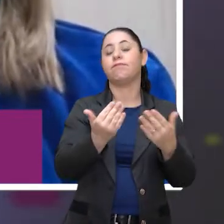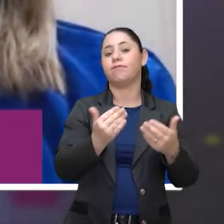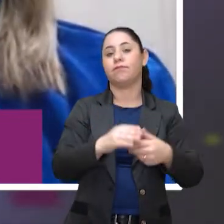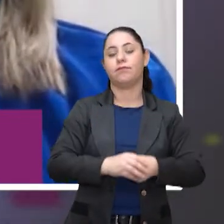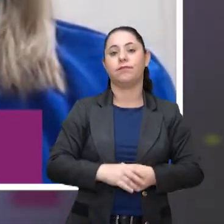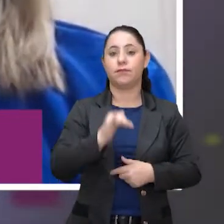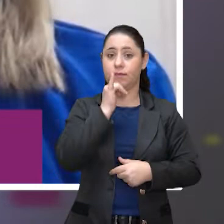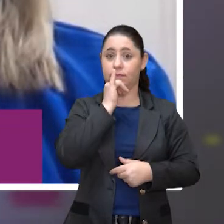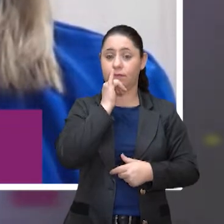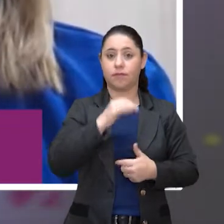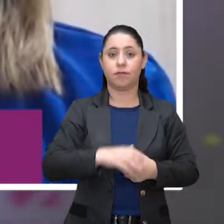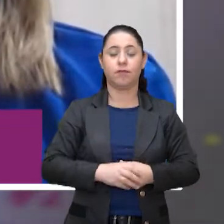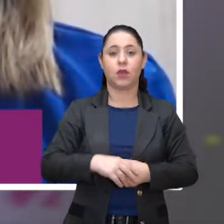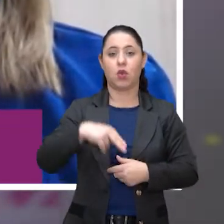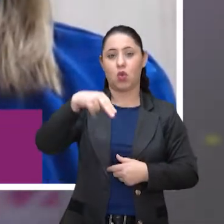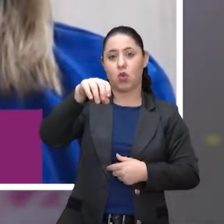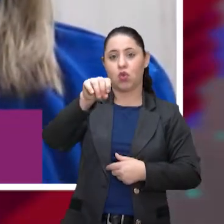exemplo,